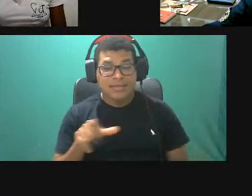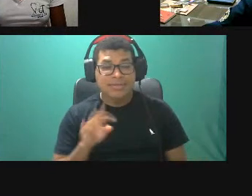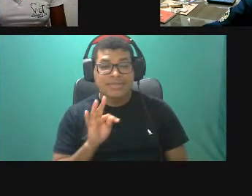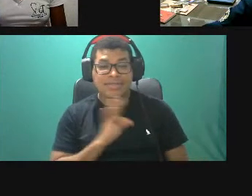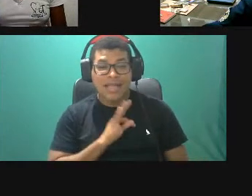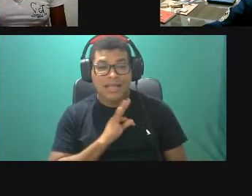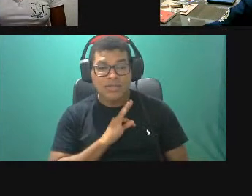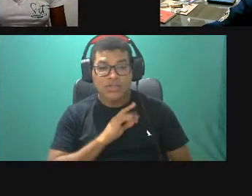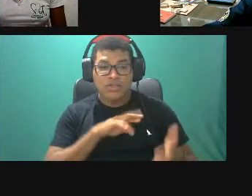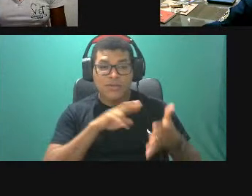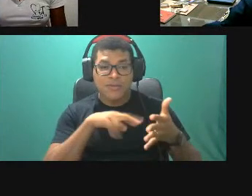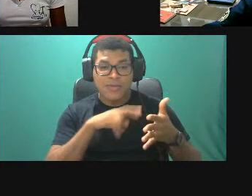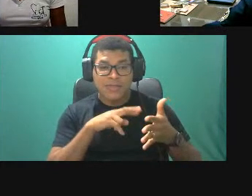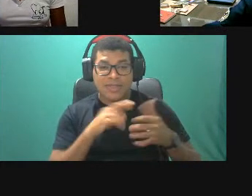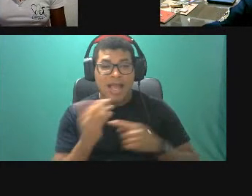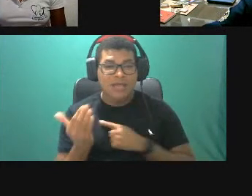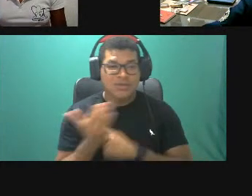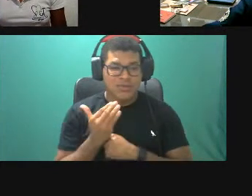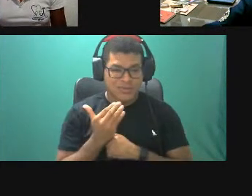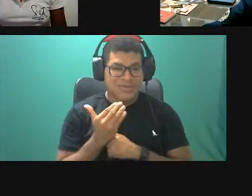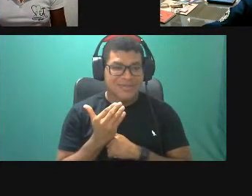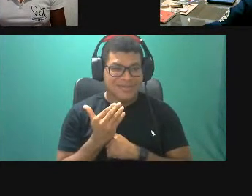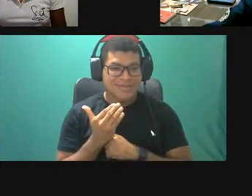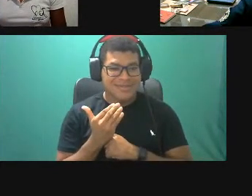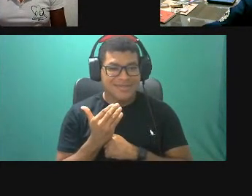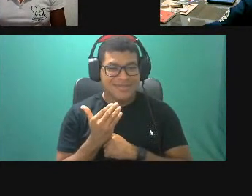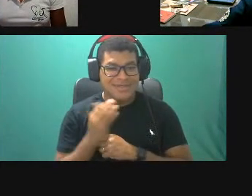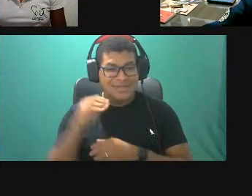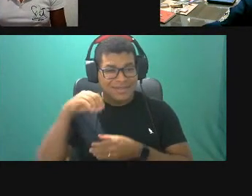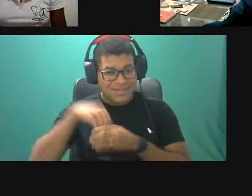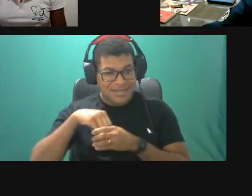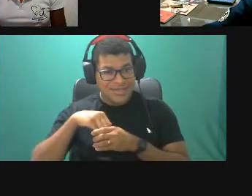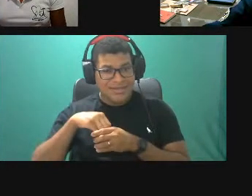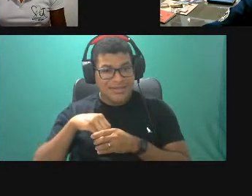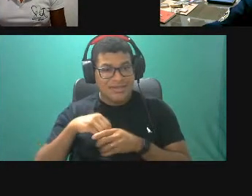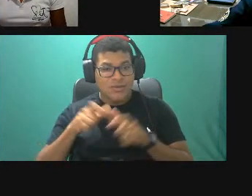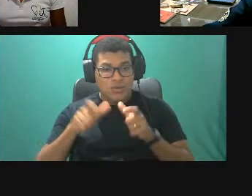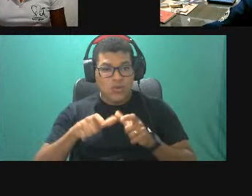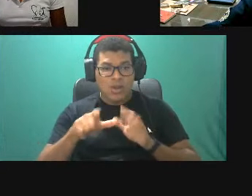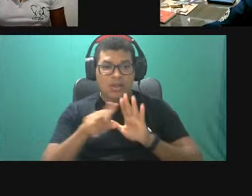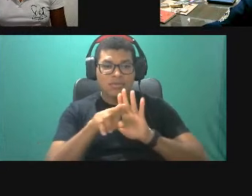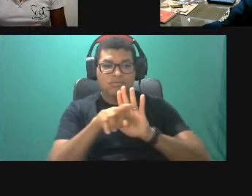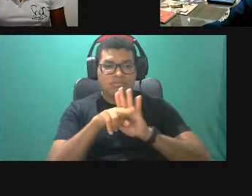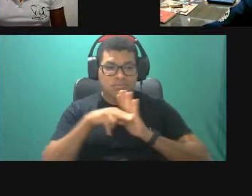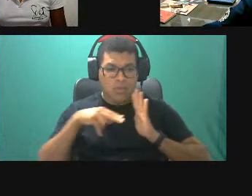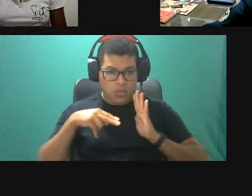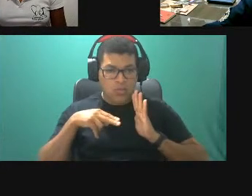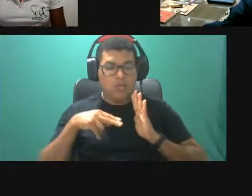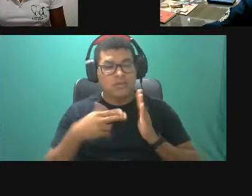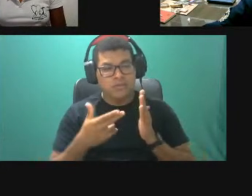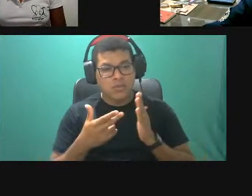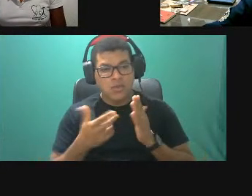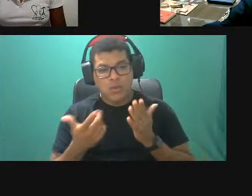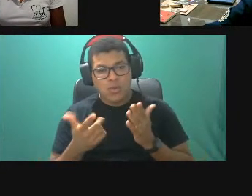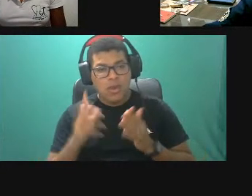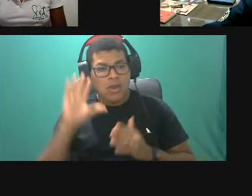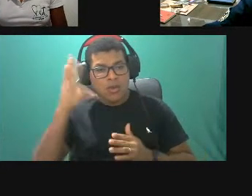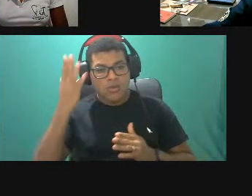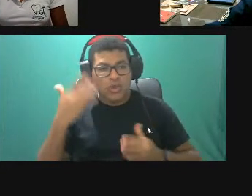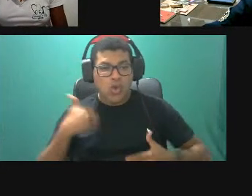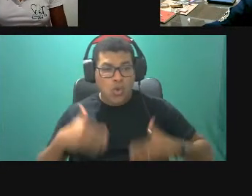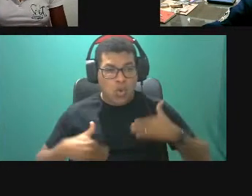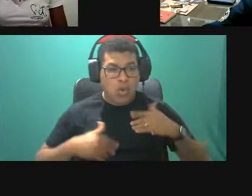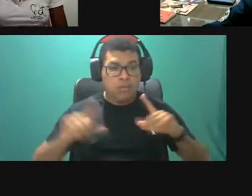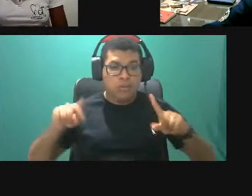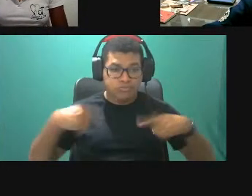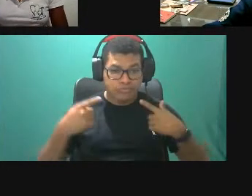ajuda ele, né? Ali dentro do necrotério, enfim, né, nas outras lesões corporal, coisa assim, sempre tem um